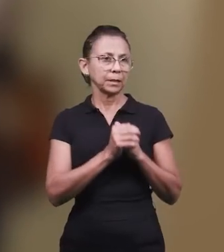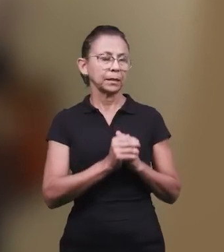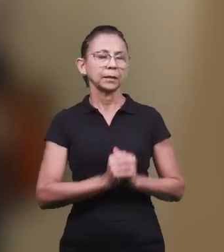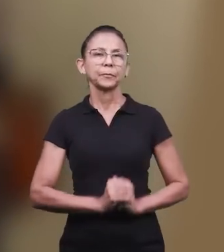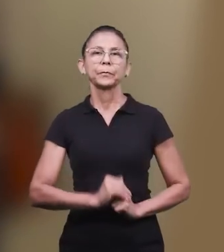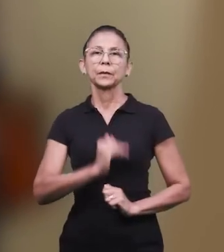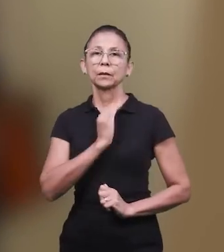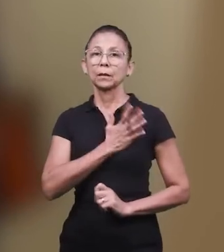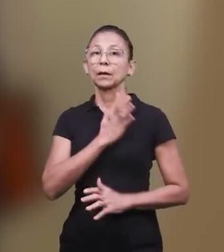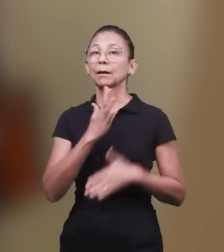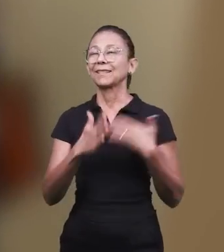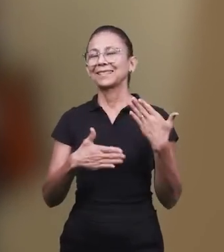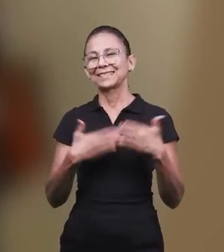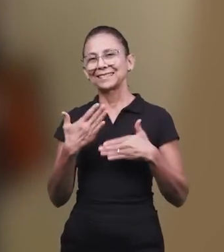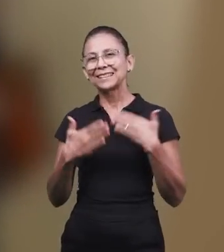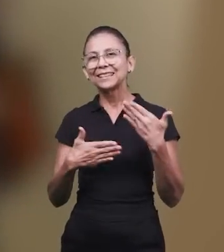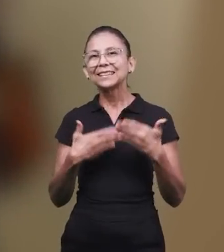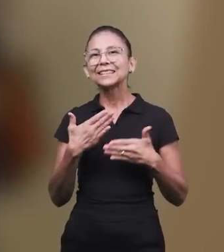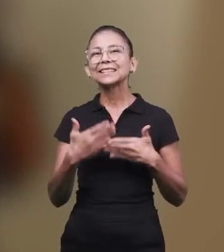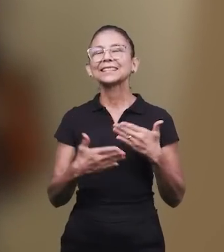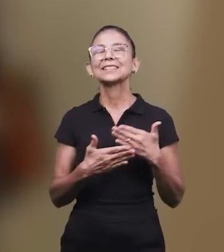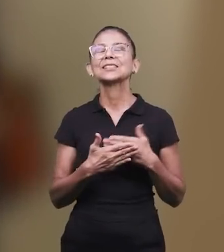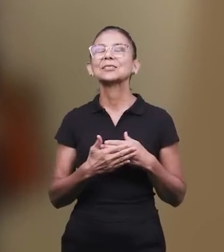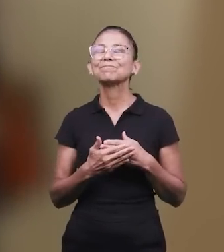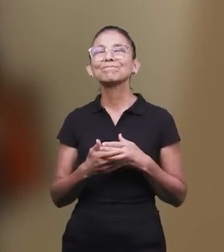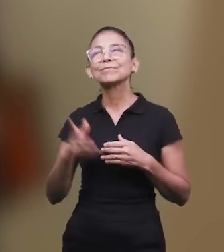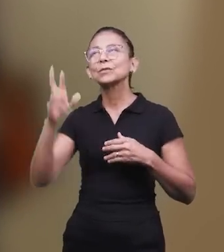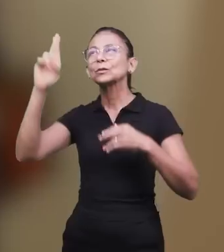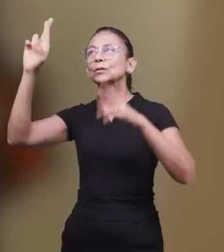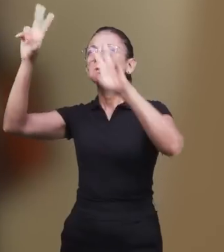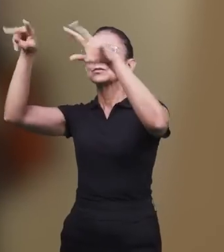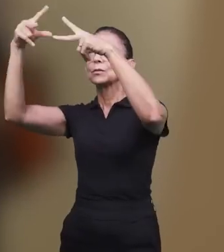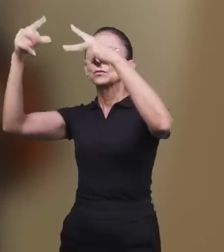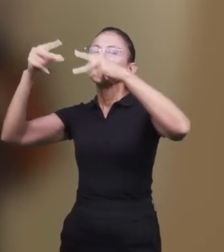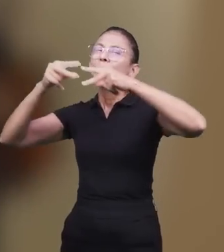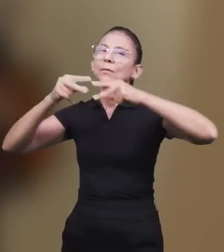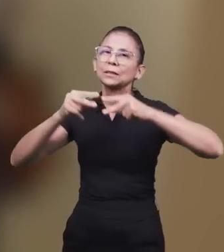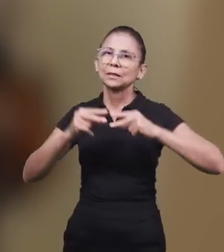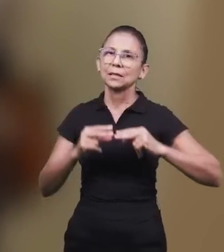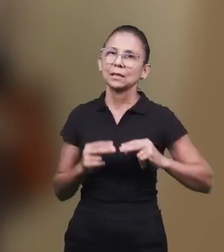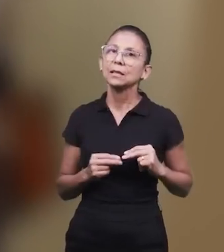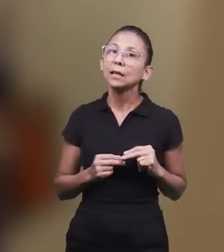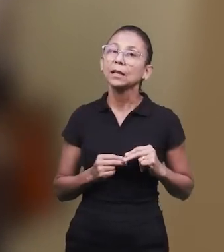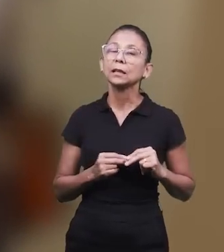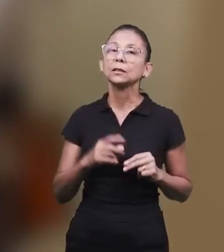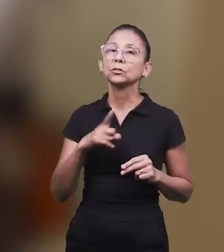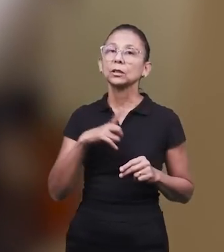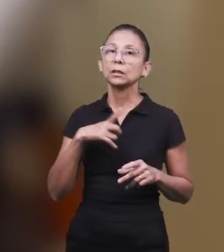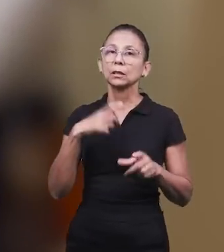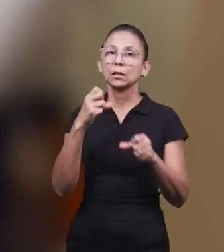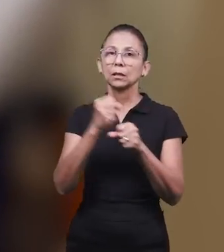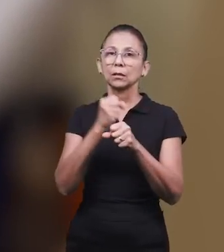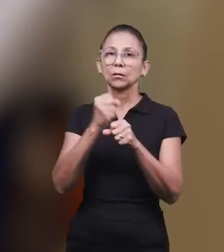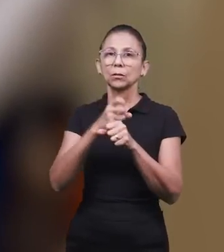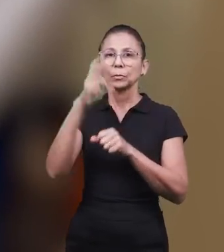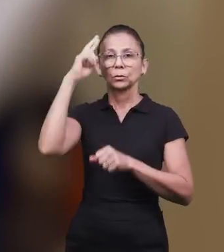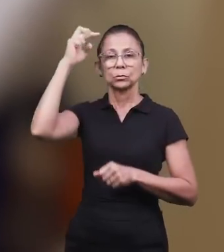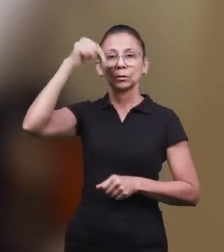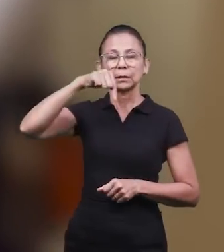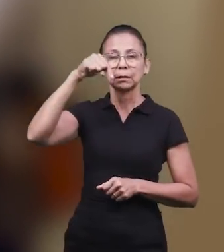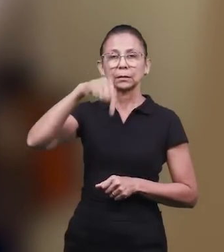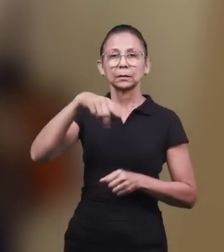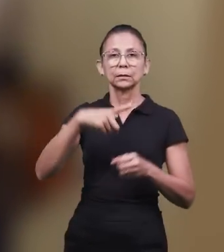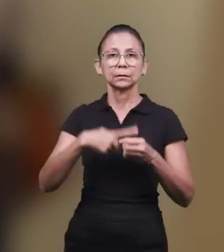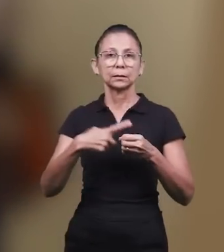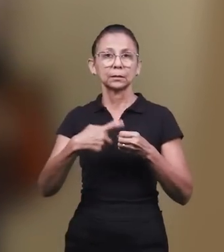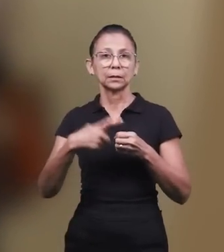coração se alegra muito, né? Um presente do Senhor, a obra aqui nessa cidade. A gente tem